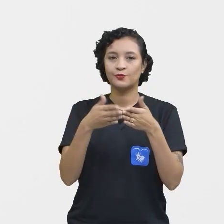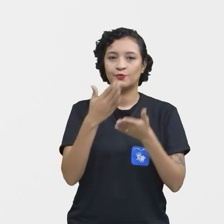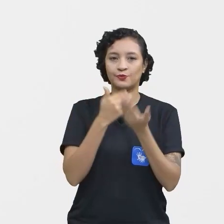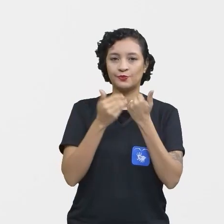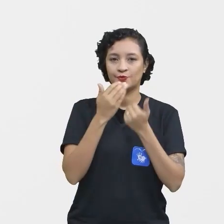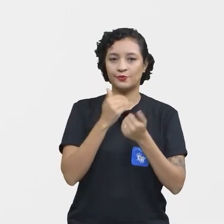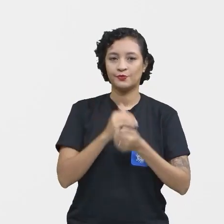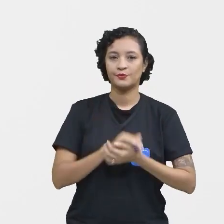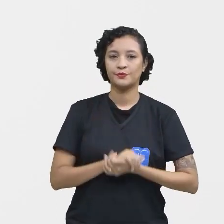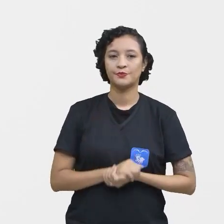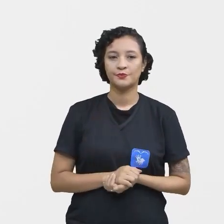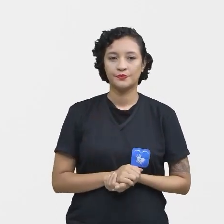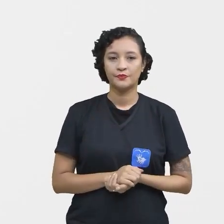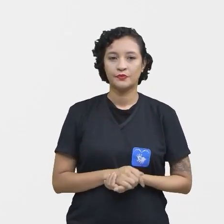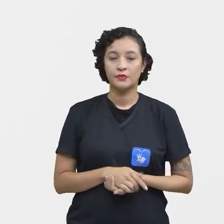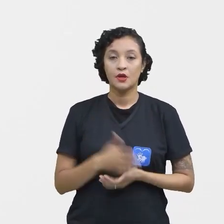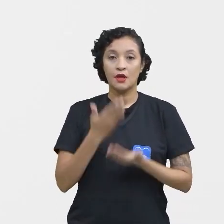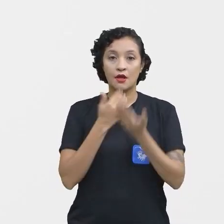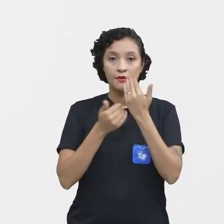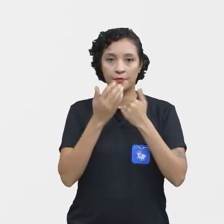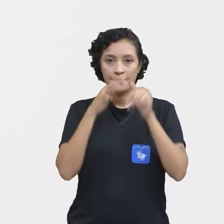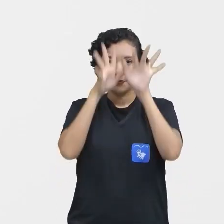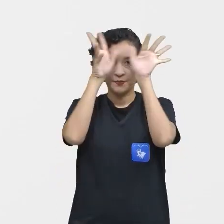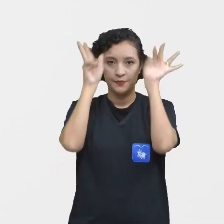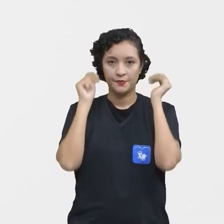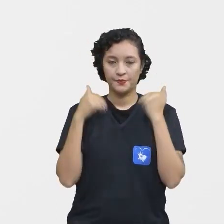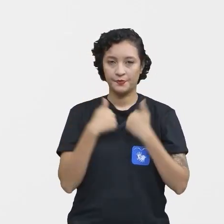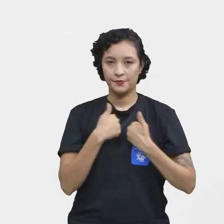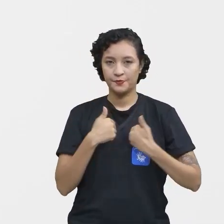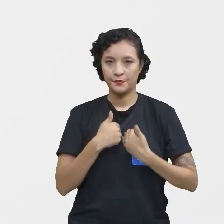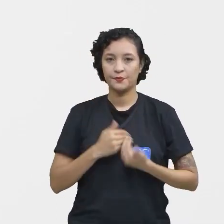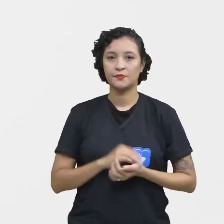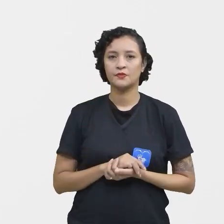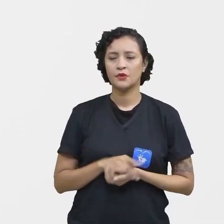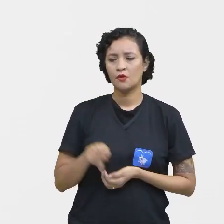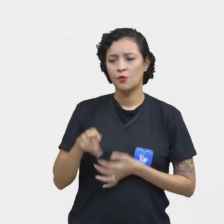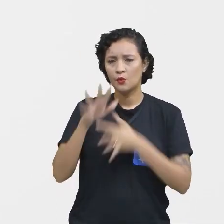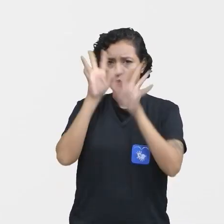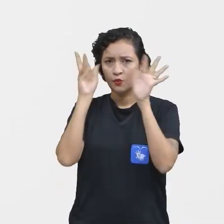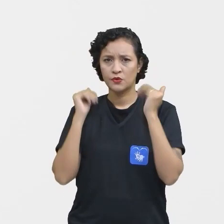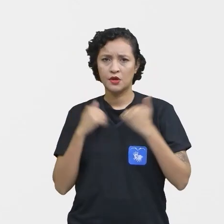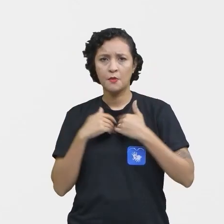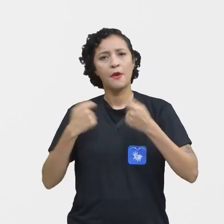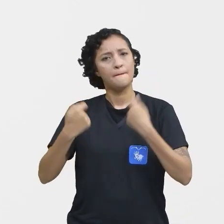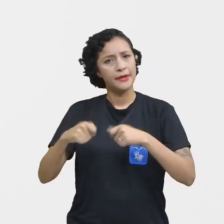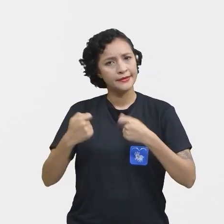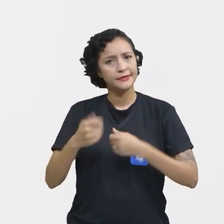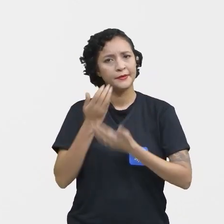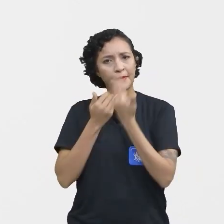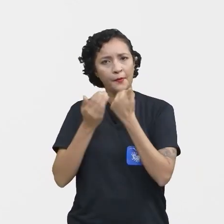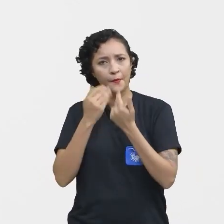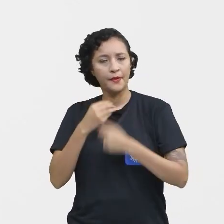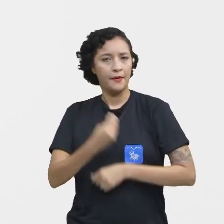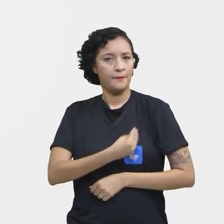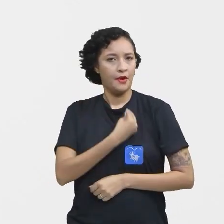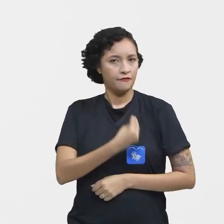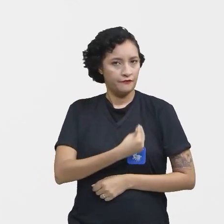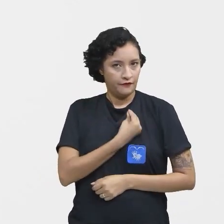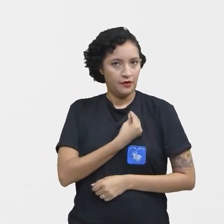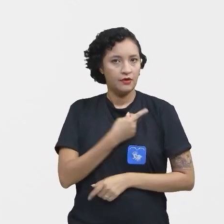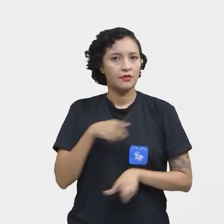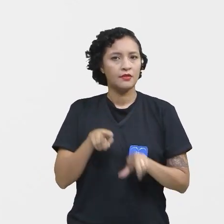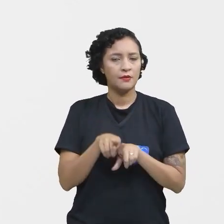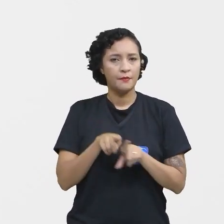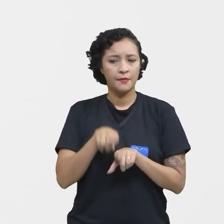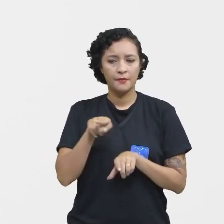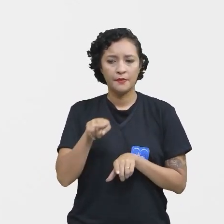lá? A alimentação dos animais. Os animais precisam se alimentar para sobreviver e sustentar a sua espécie,